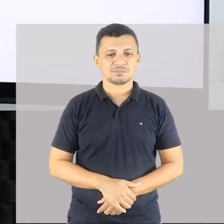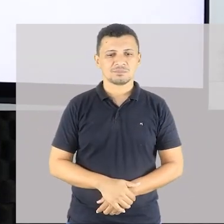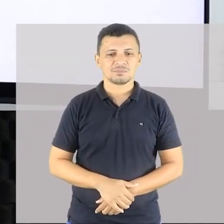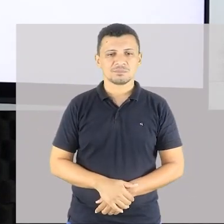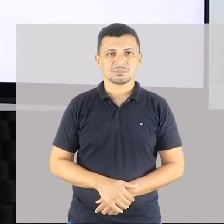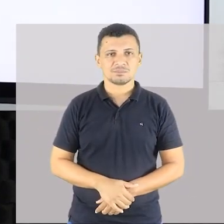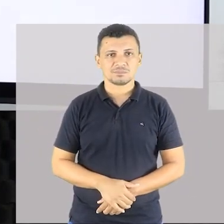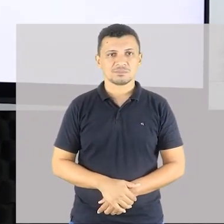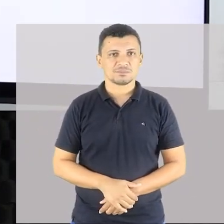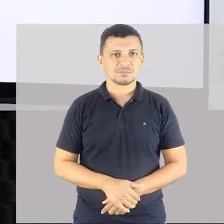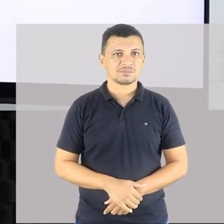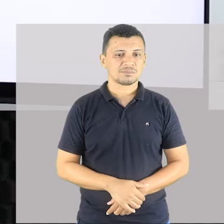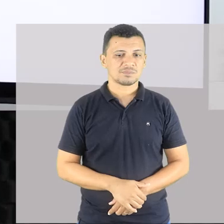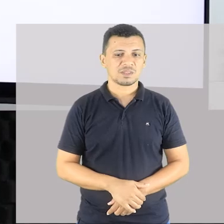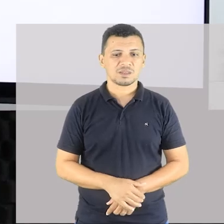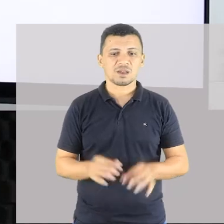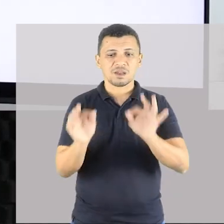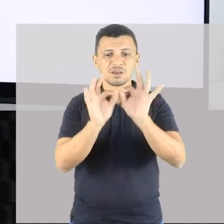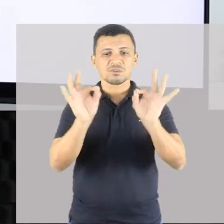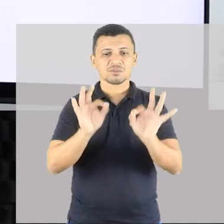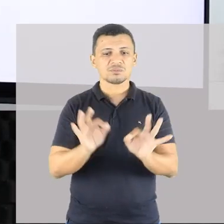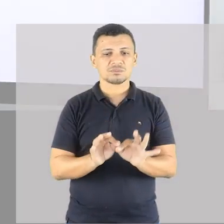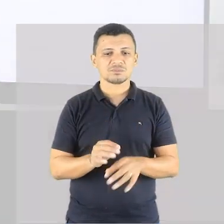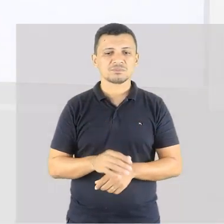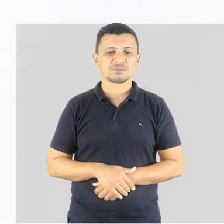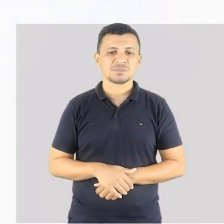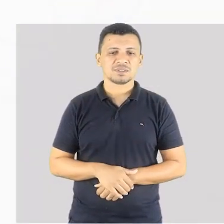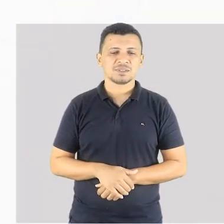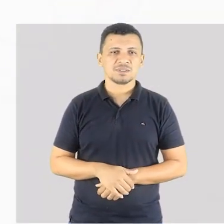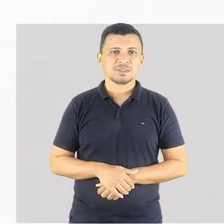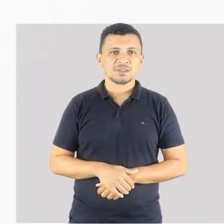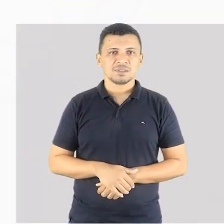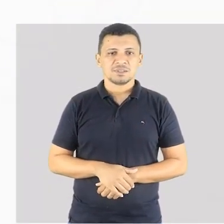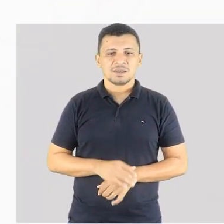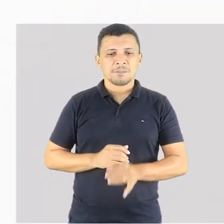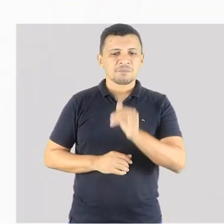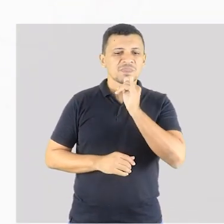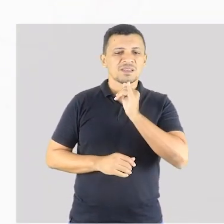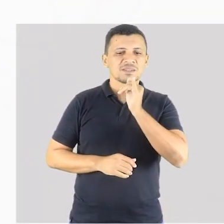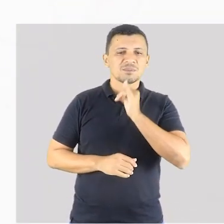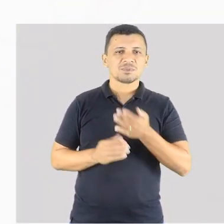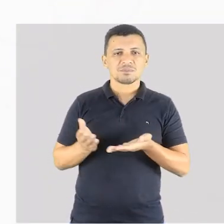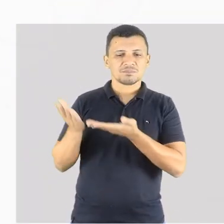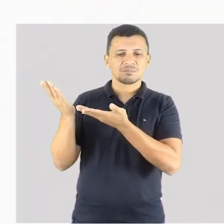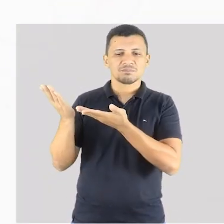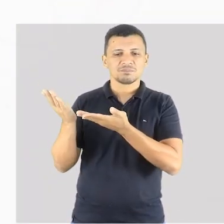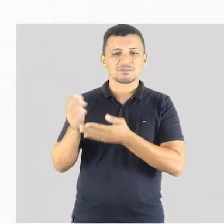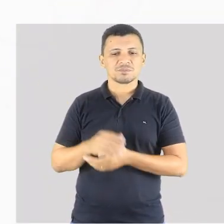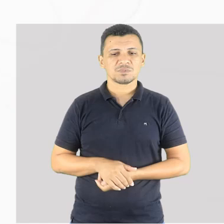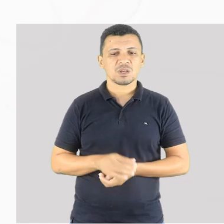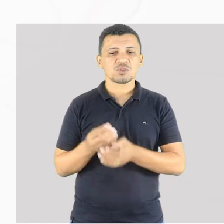Vamos voltar para lá. Aqui é a formulazinha. Aí eu botei os exemplos aqui, ó. Exemplo de surgimento dessa